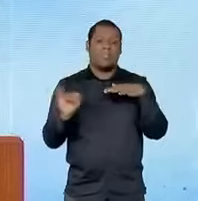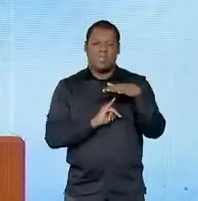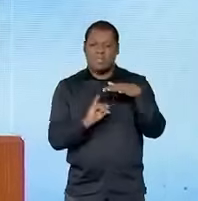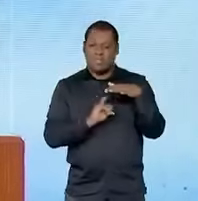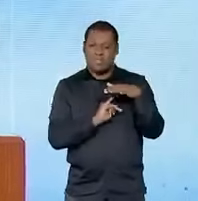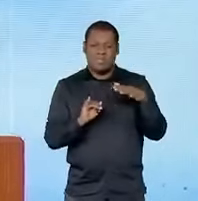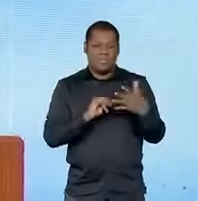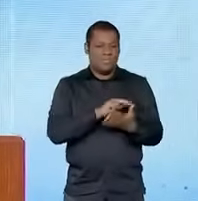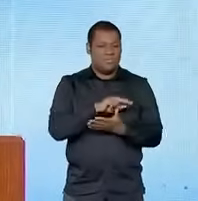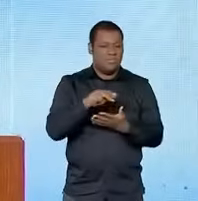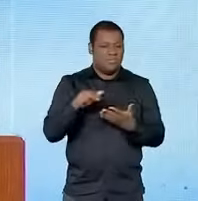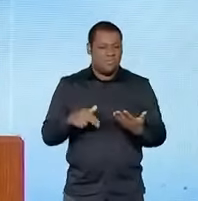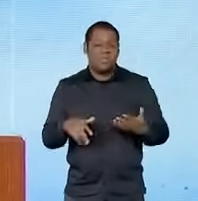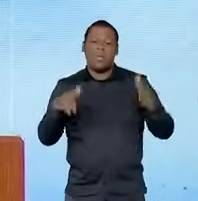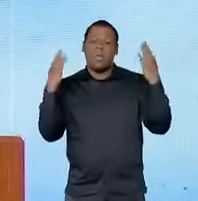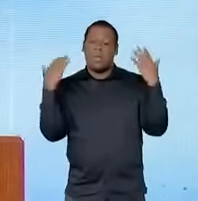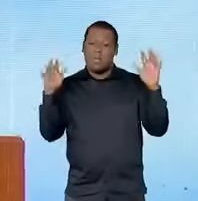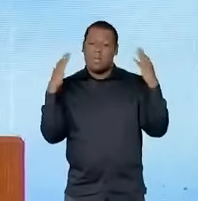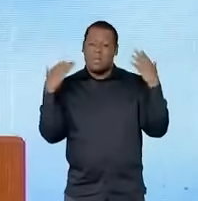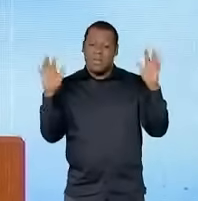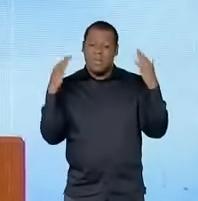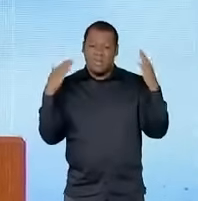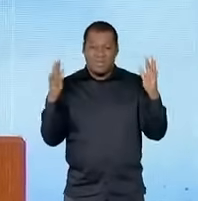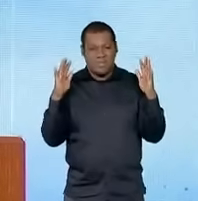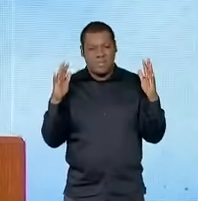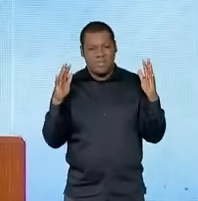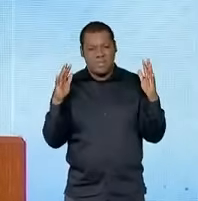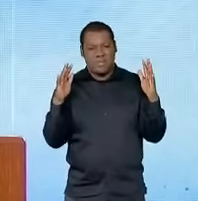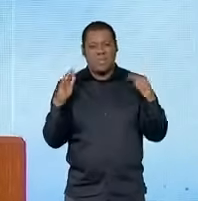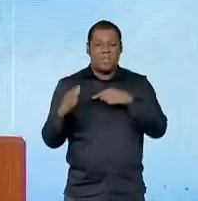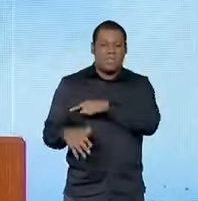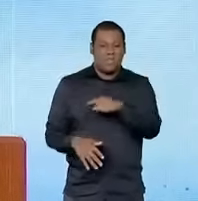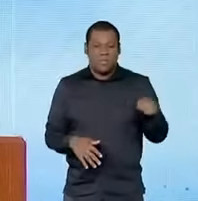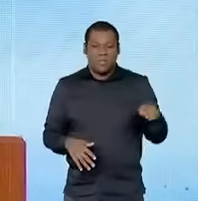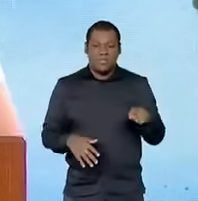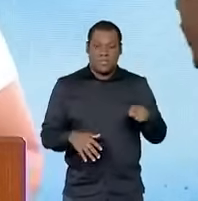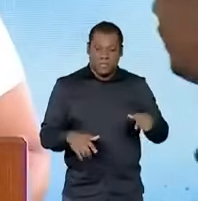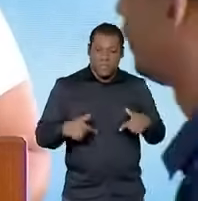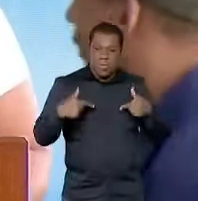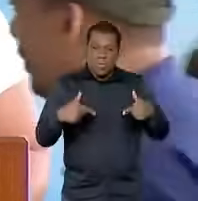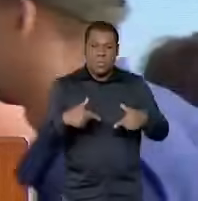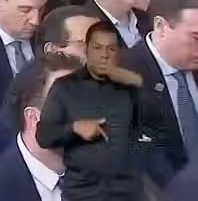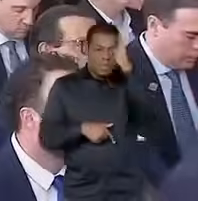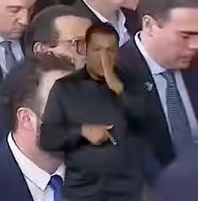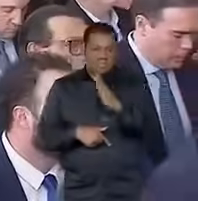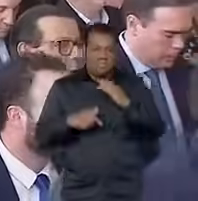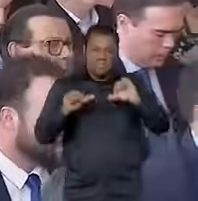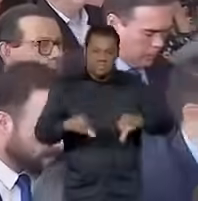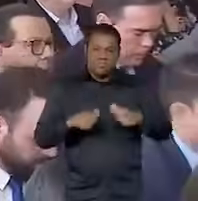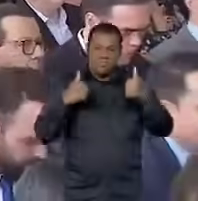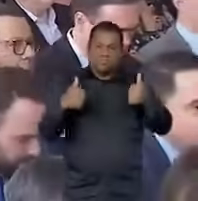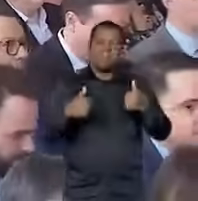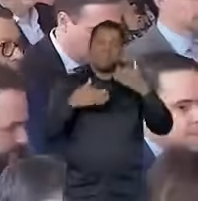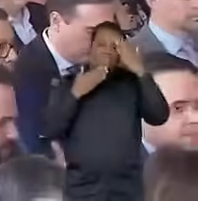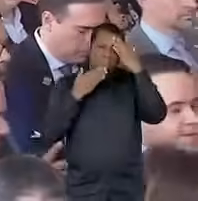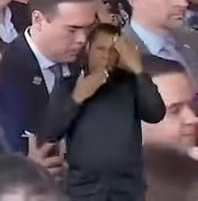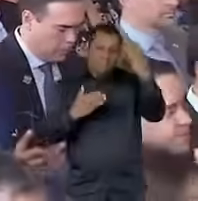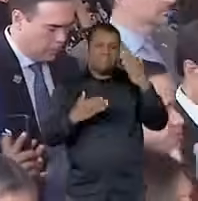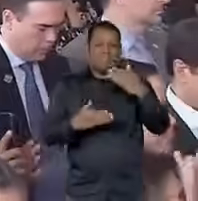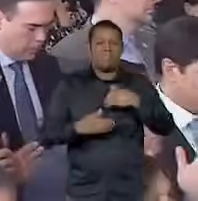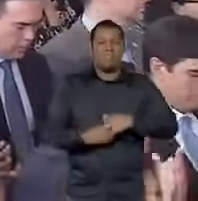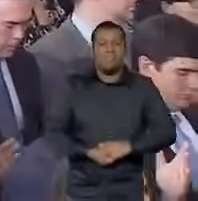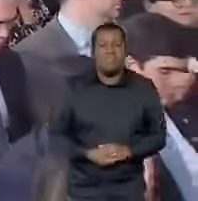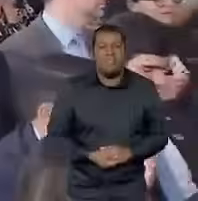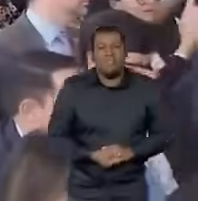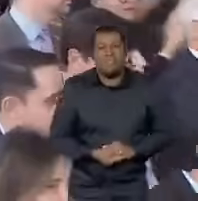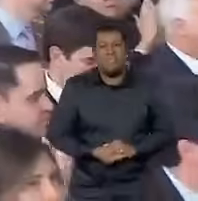e vida longa a todos e a todas para que possamos construir um Brasil melhor. Obrigada.